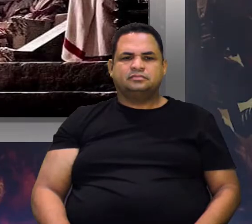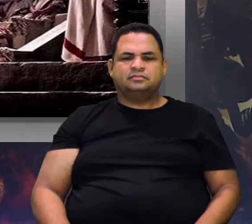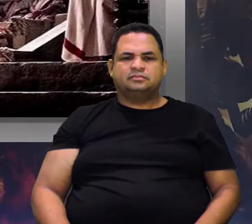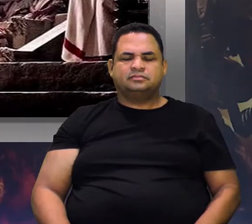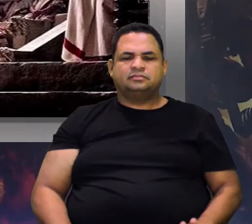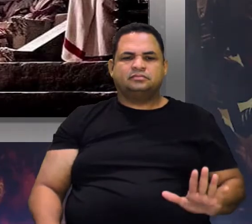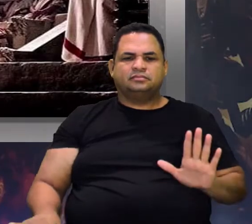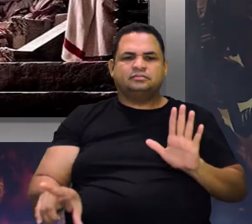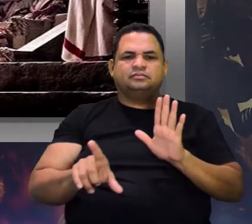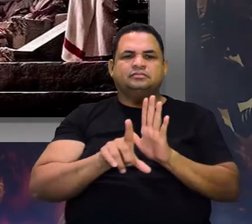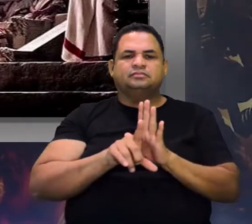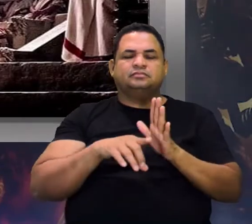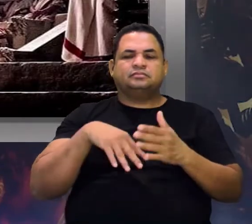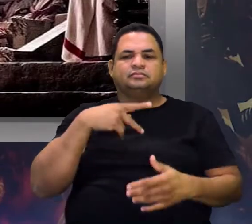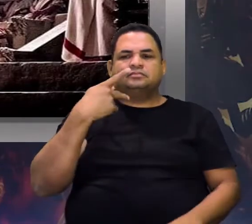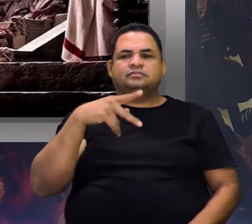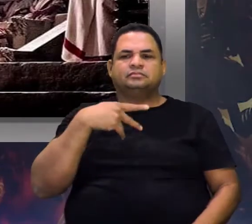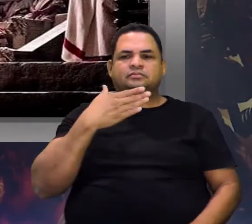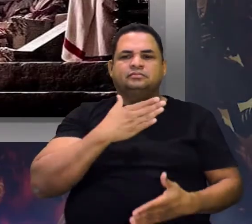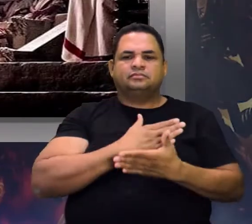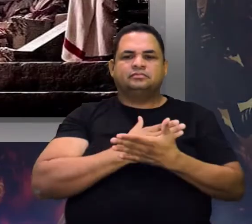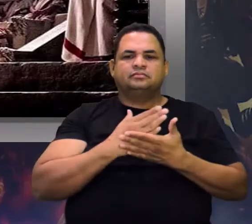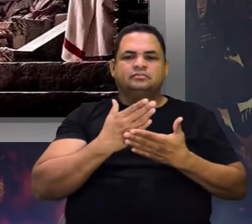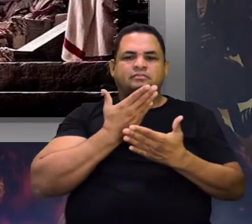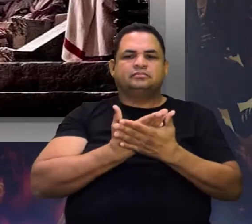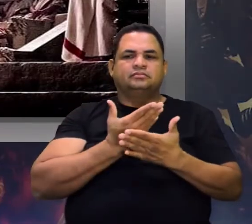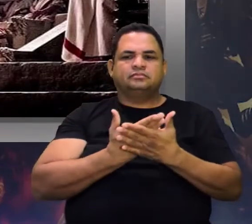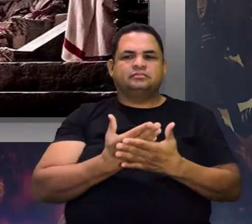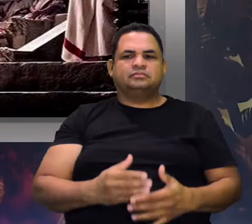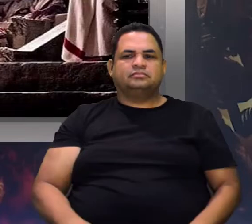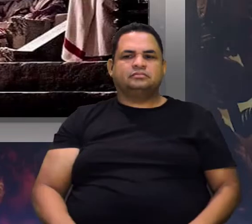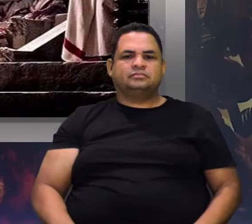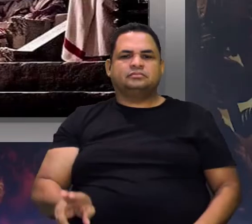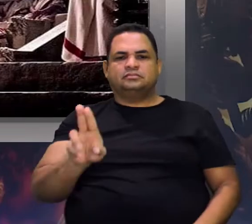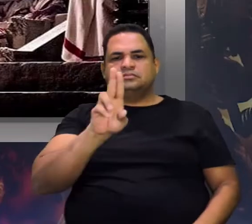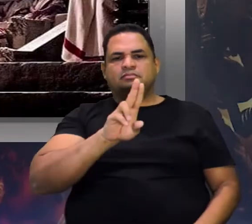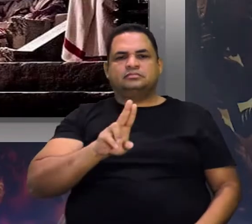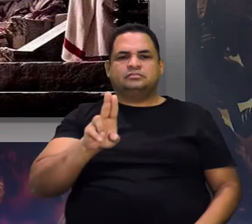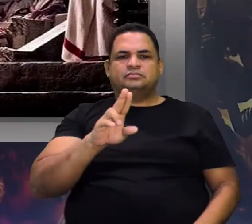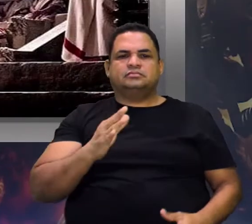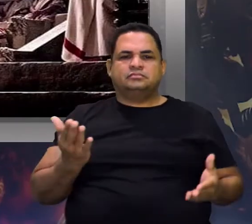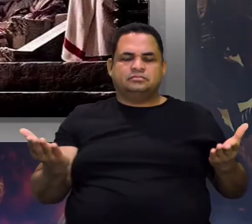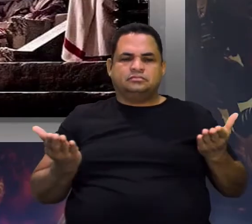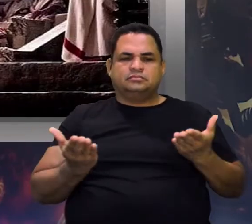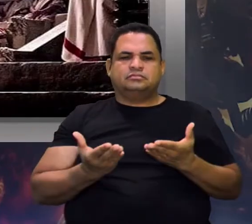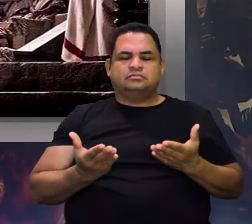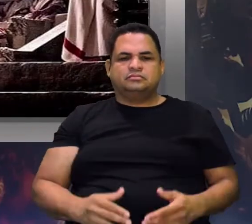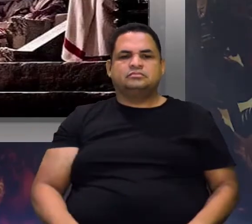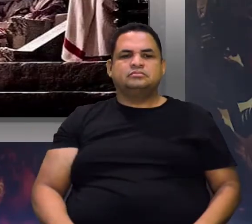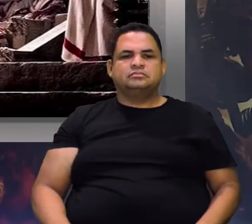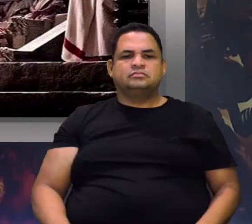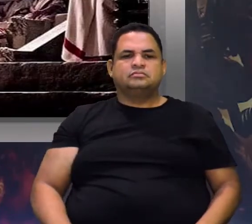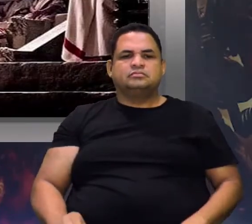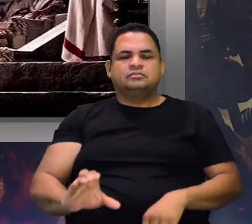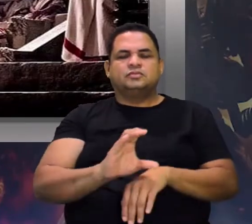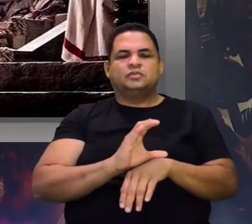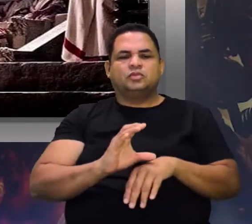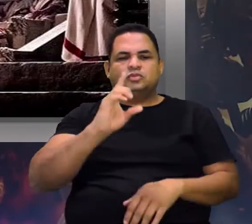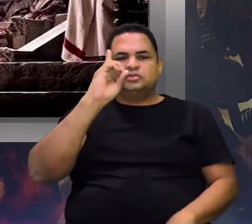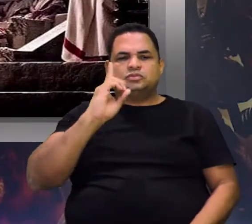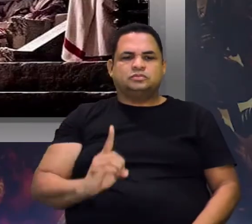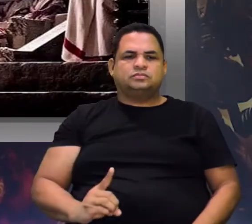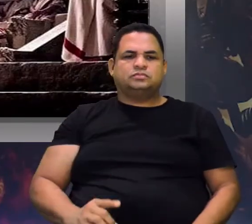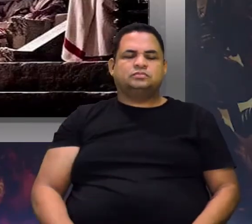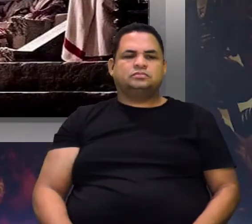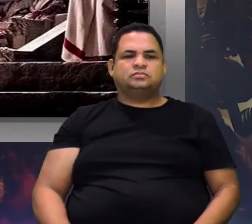Leis que eu falei para vocês no início da aula, que são utilizadas até hoje nos cursos de direitos.